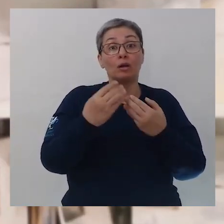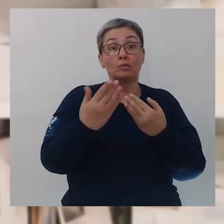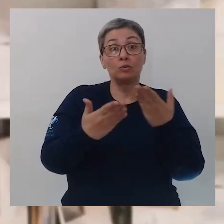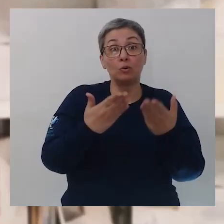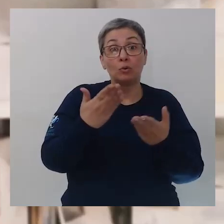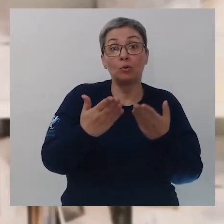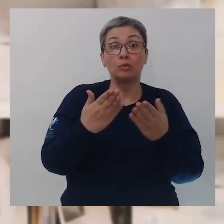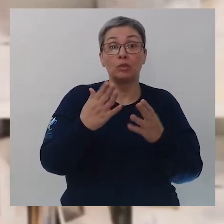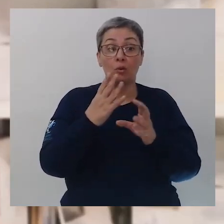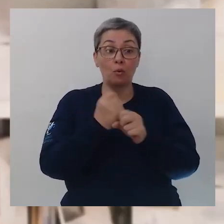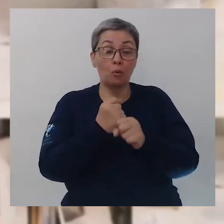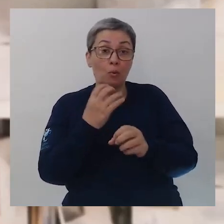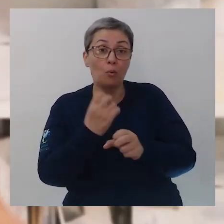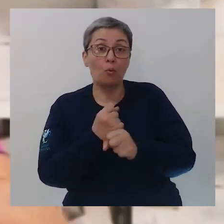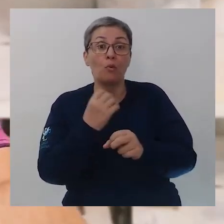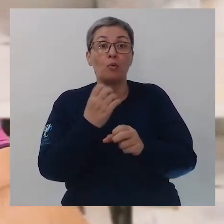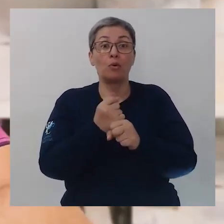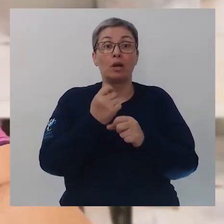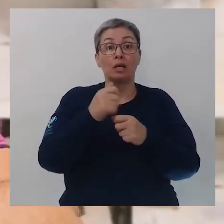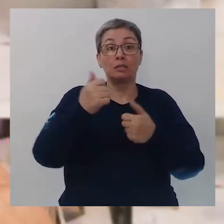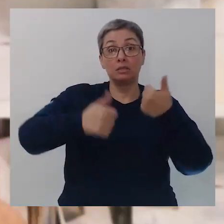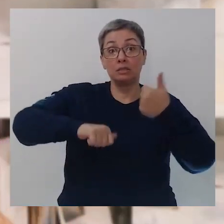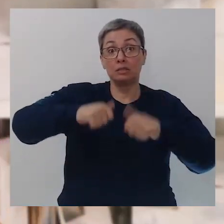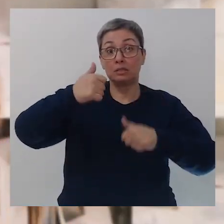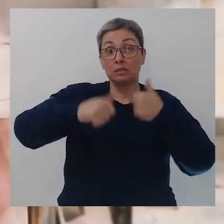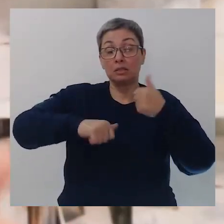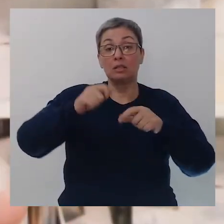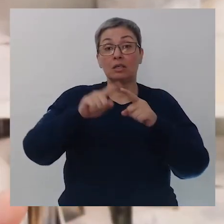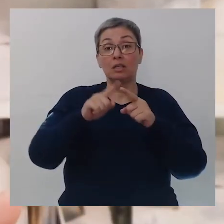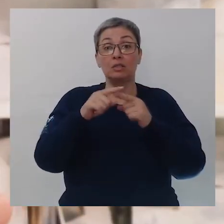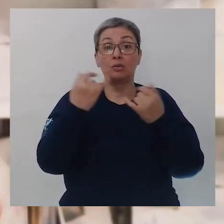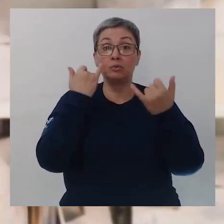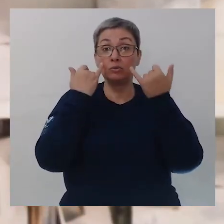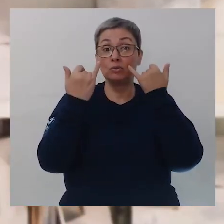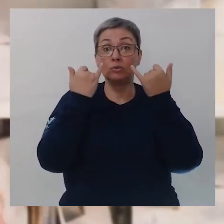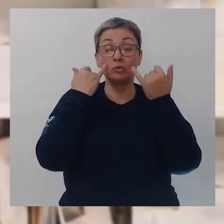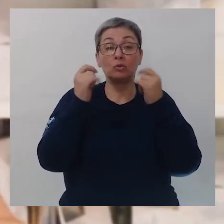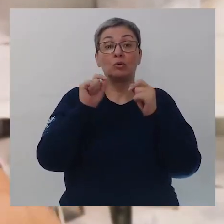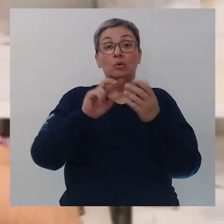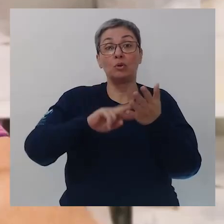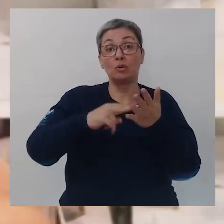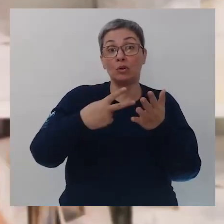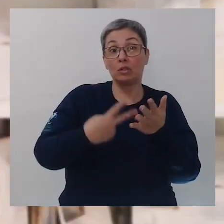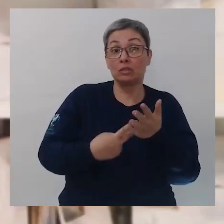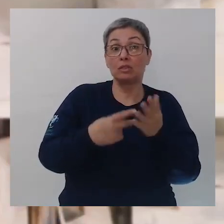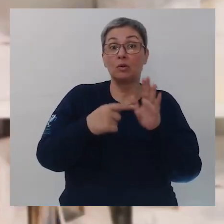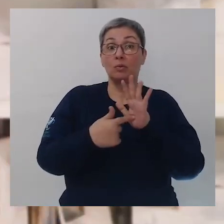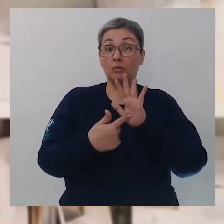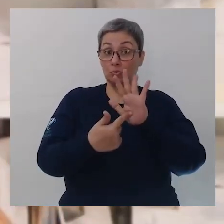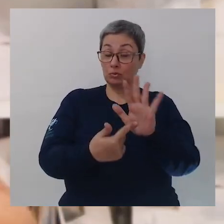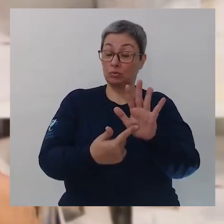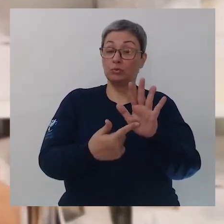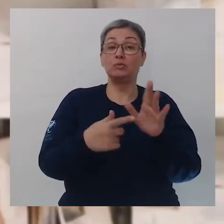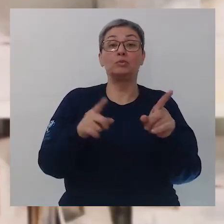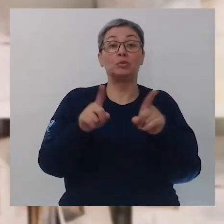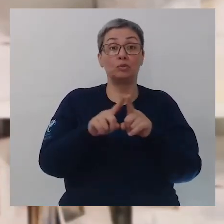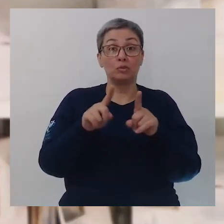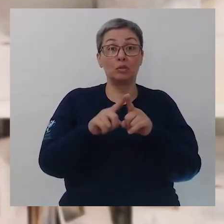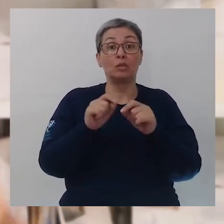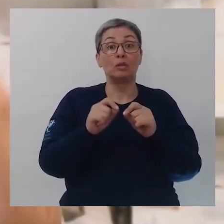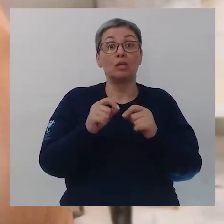da coleta, da análise, da interpretação e da apresentação